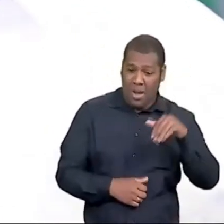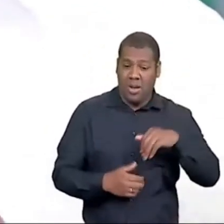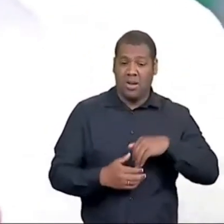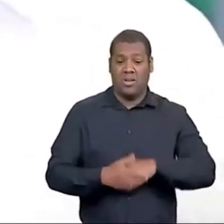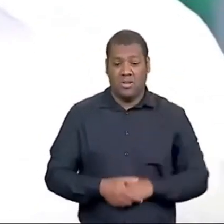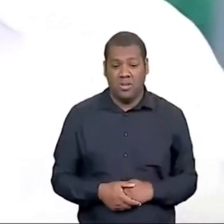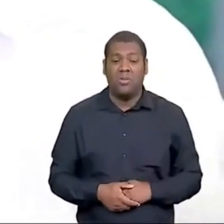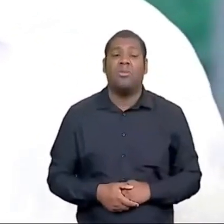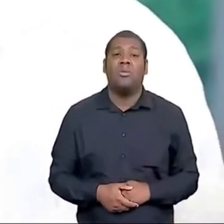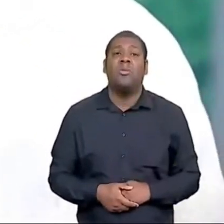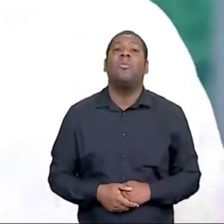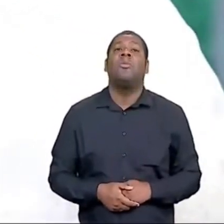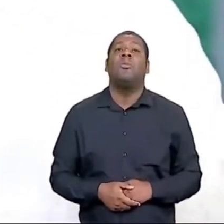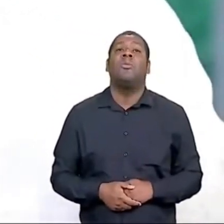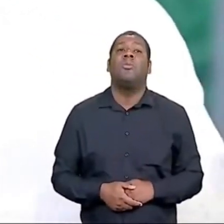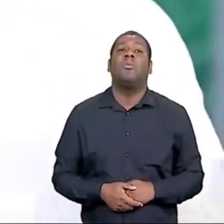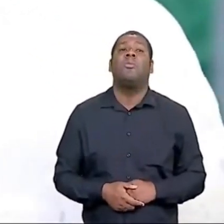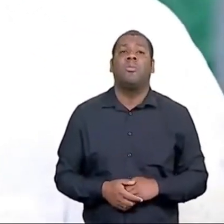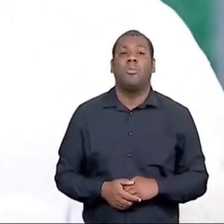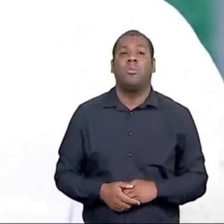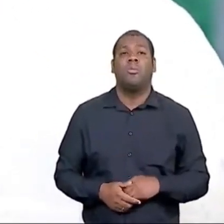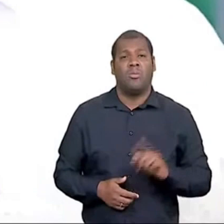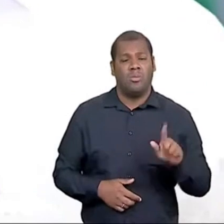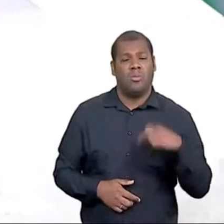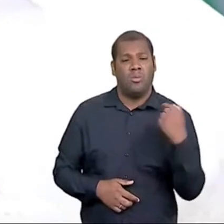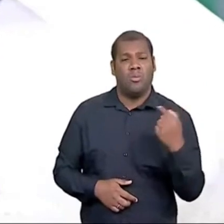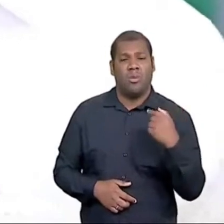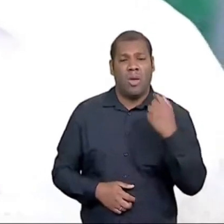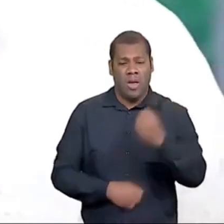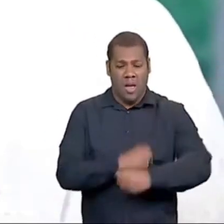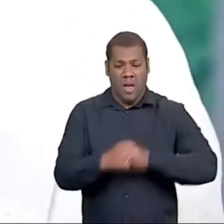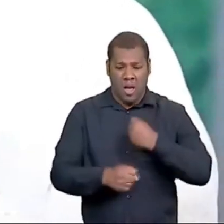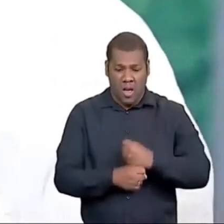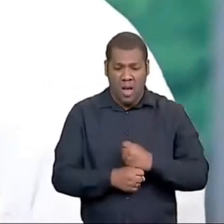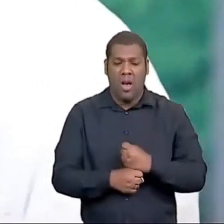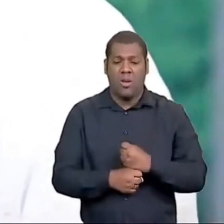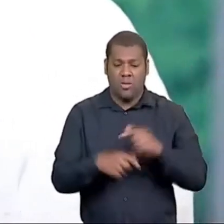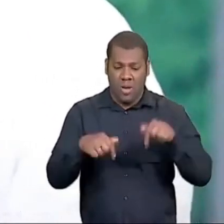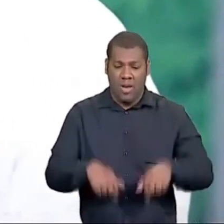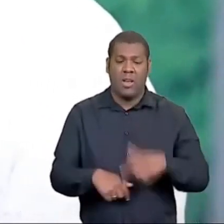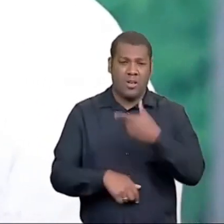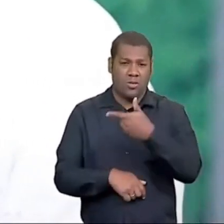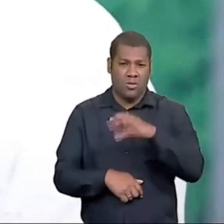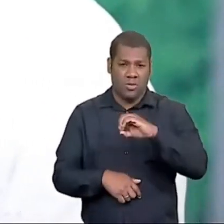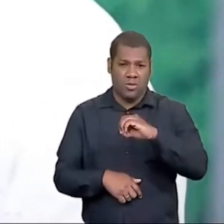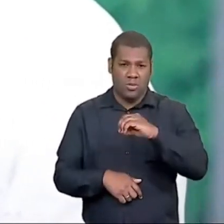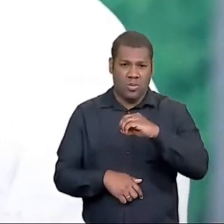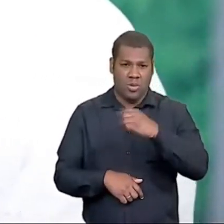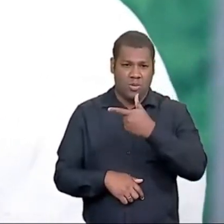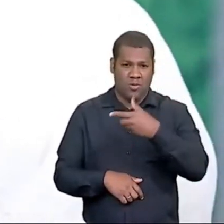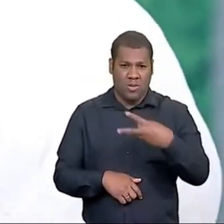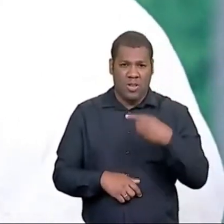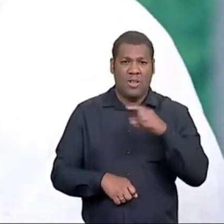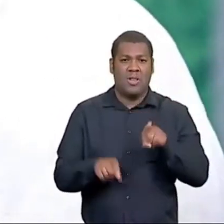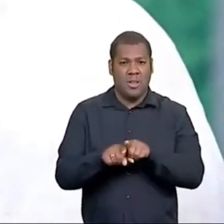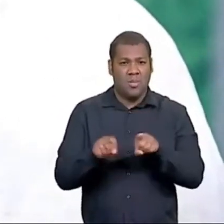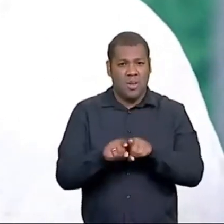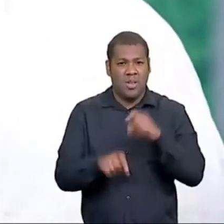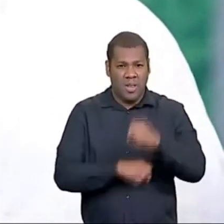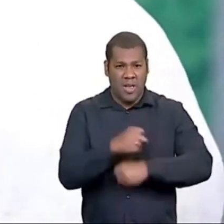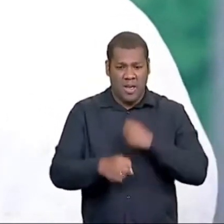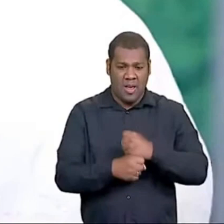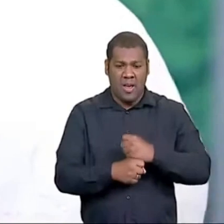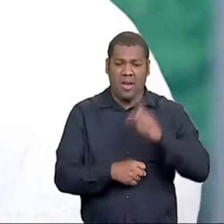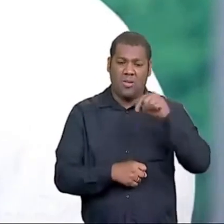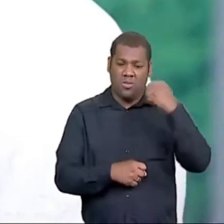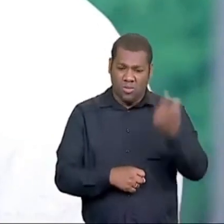e nós vamos fazer ainda esse ano e o ano que vem todas as conferências necessárias de participação popular. O que nós